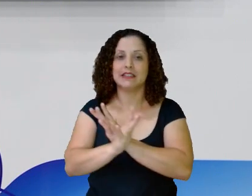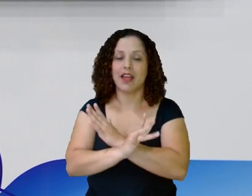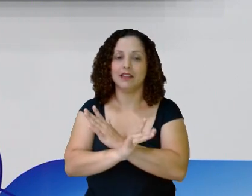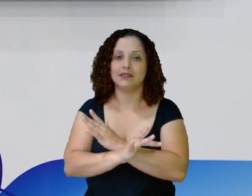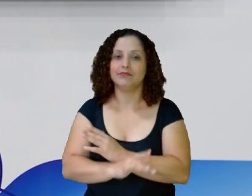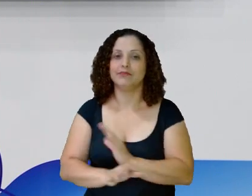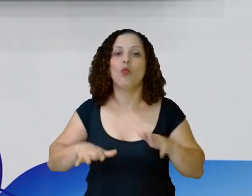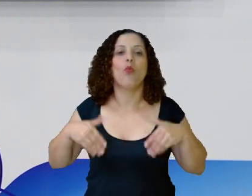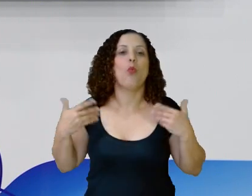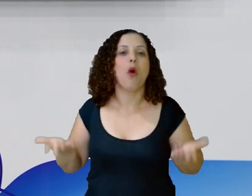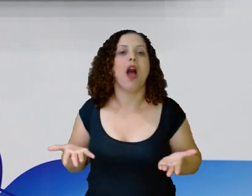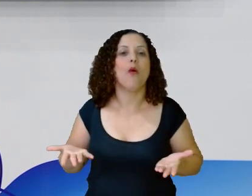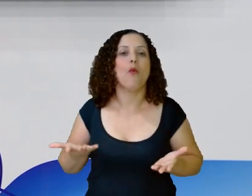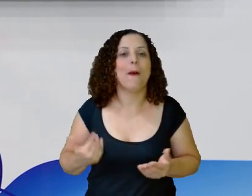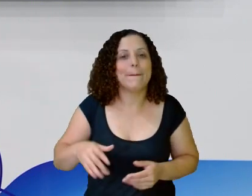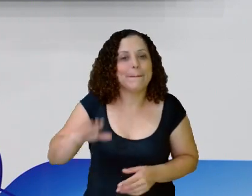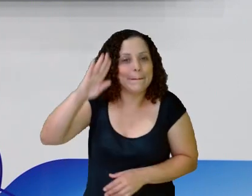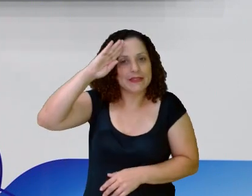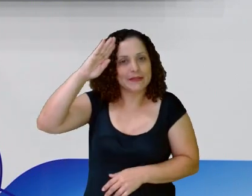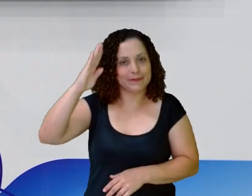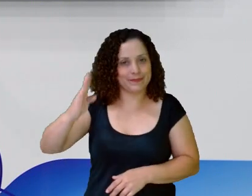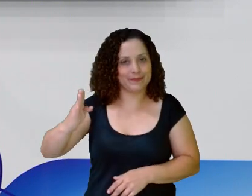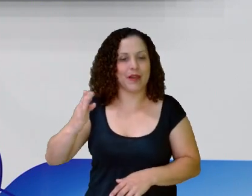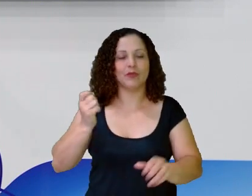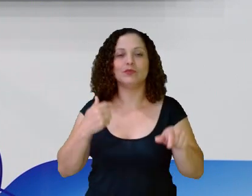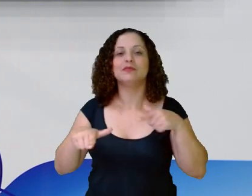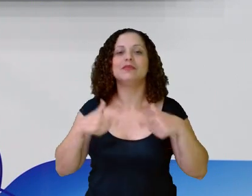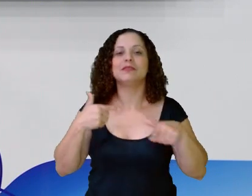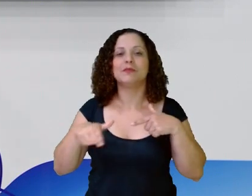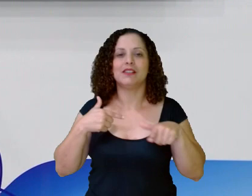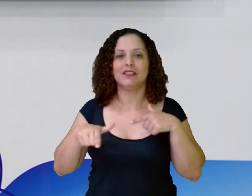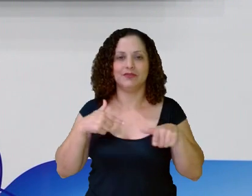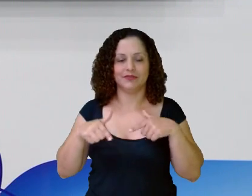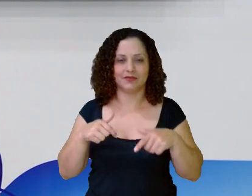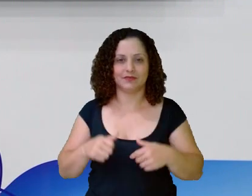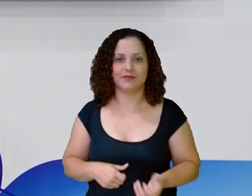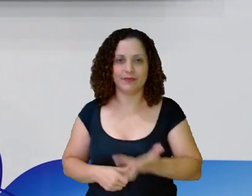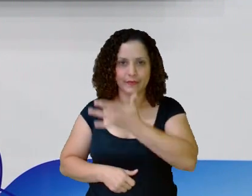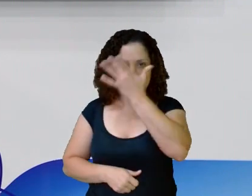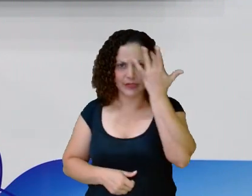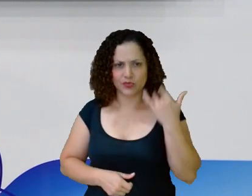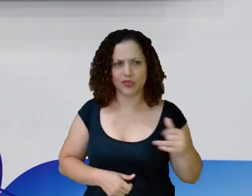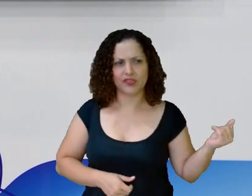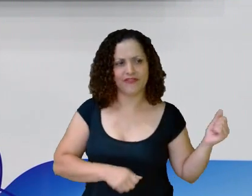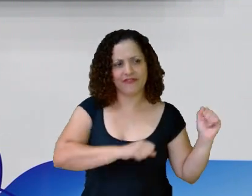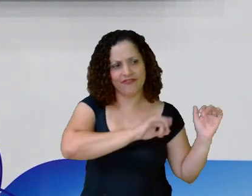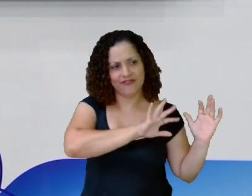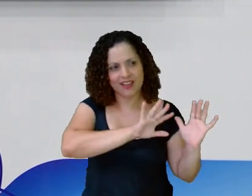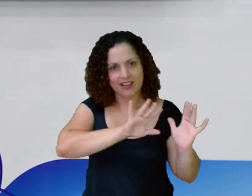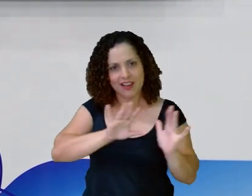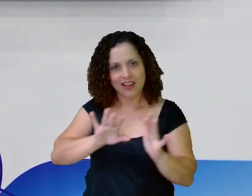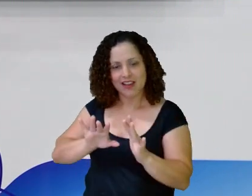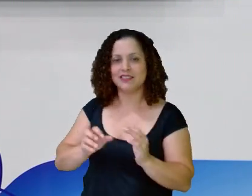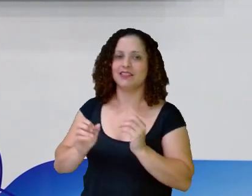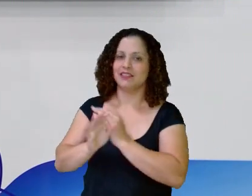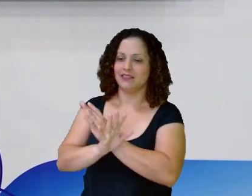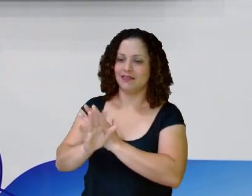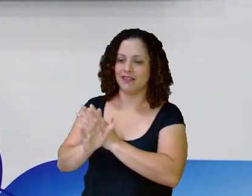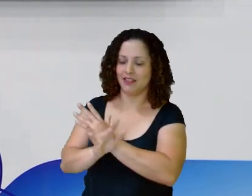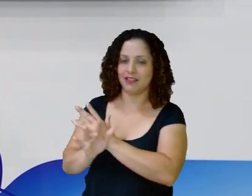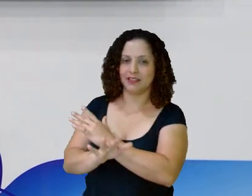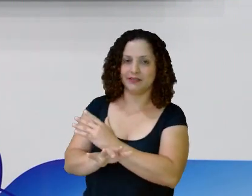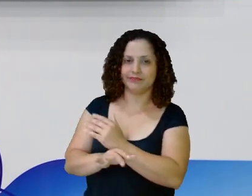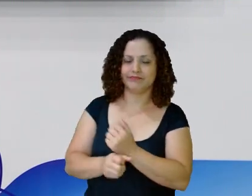quais são as principais atividades? Então, as pessoas saem dos seus bairros, vão para a cidade